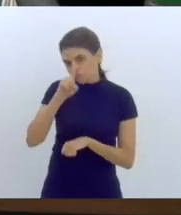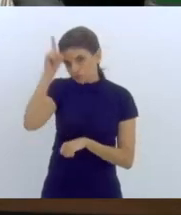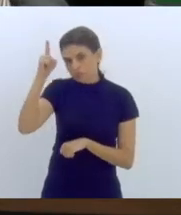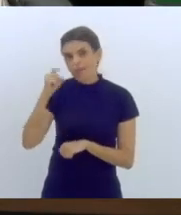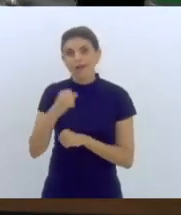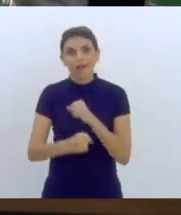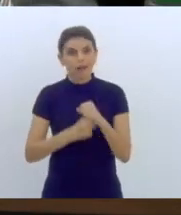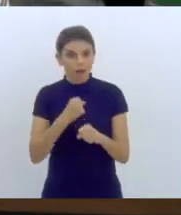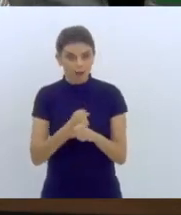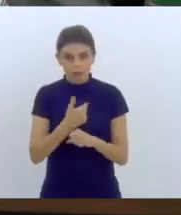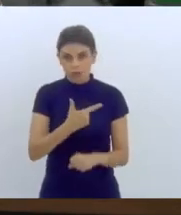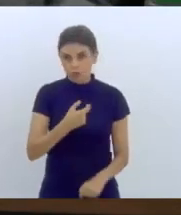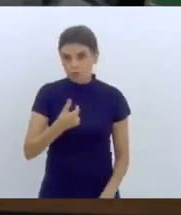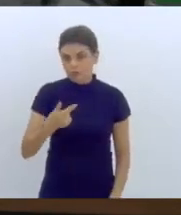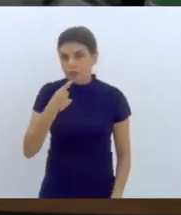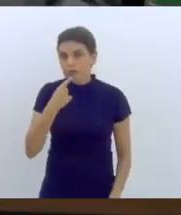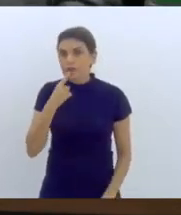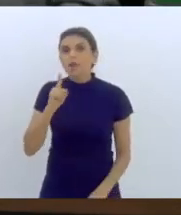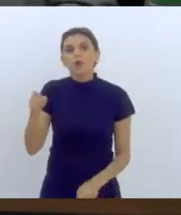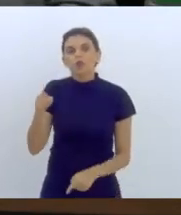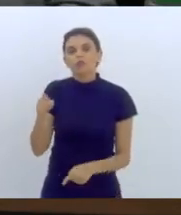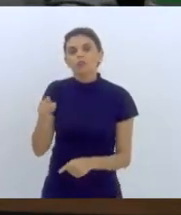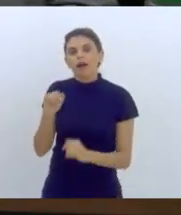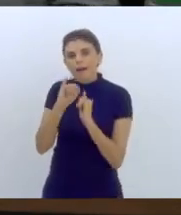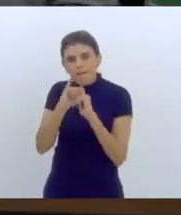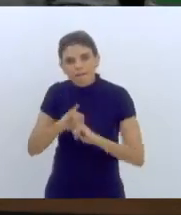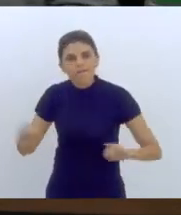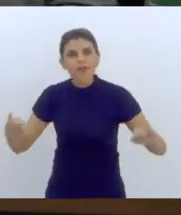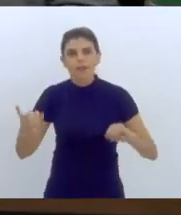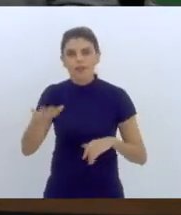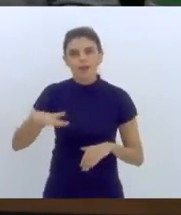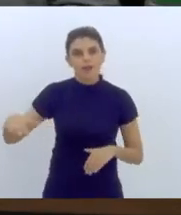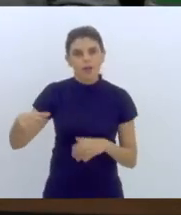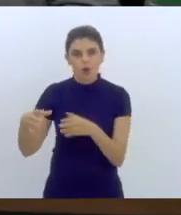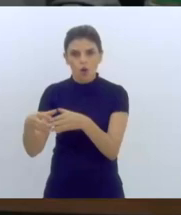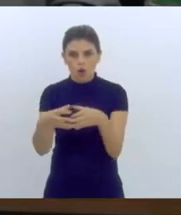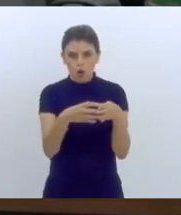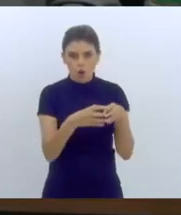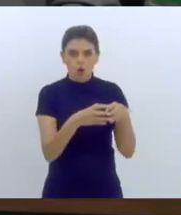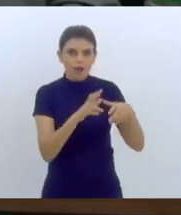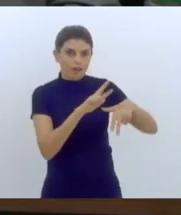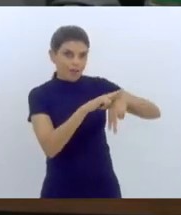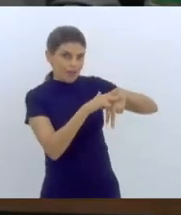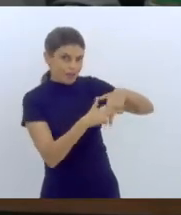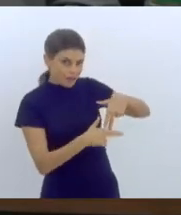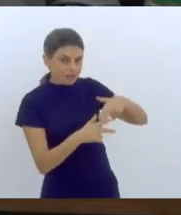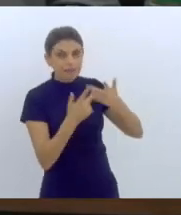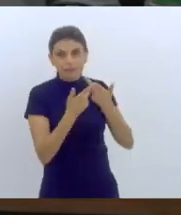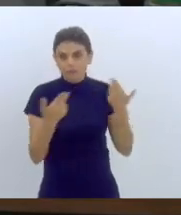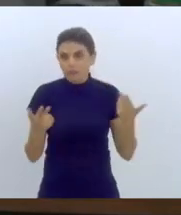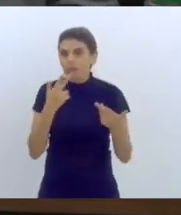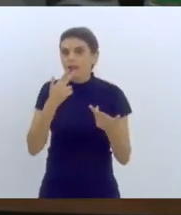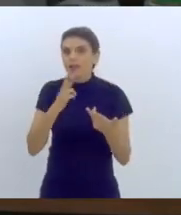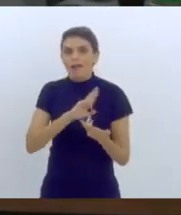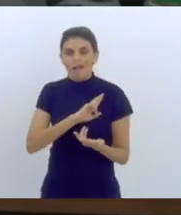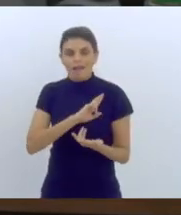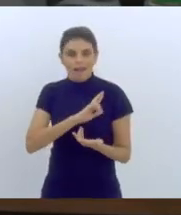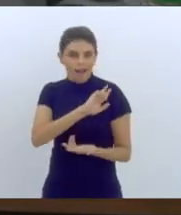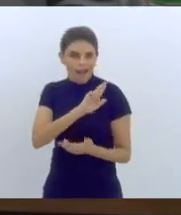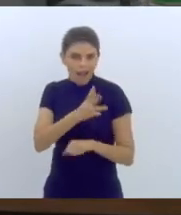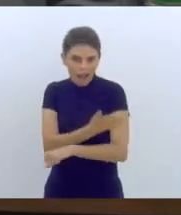que pune os estabelecimentos pela questão racial e também pela intolerância religiosa. Então,